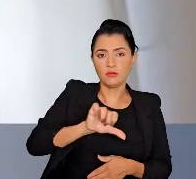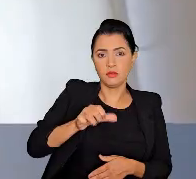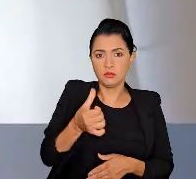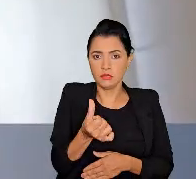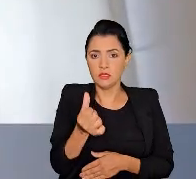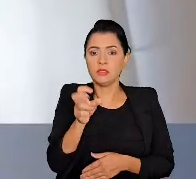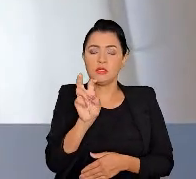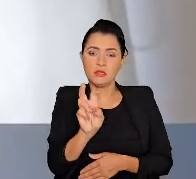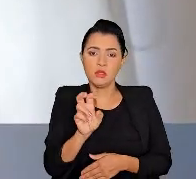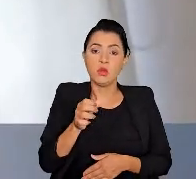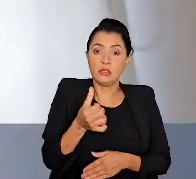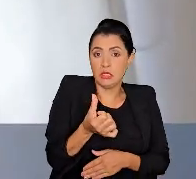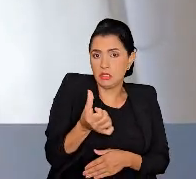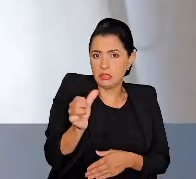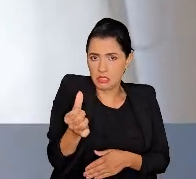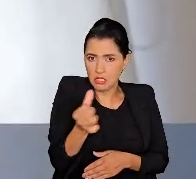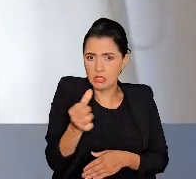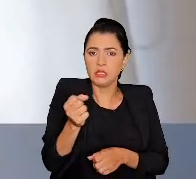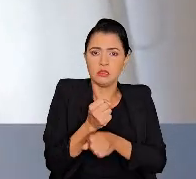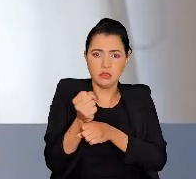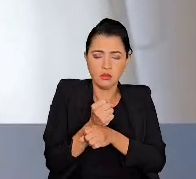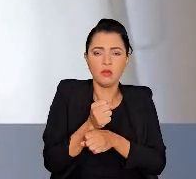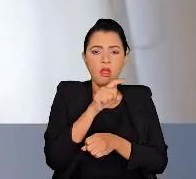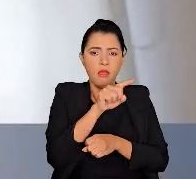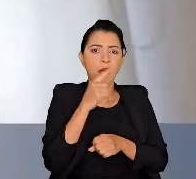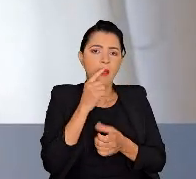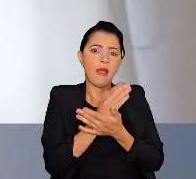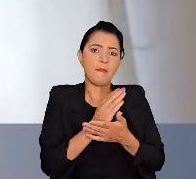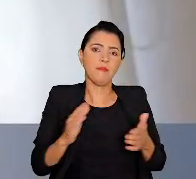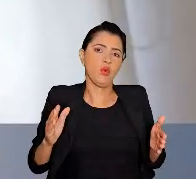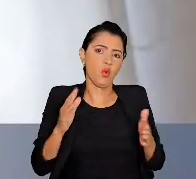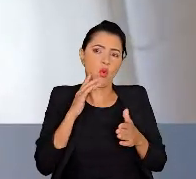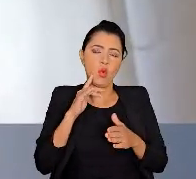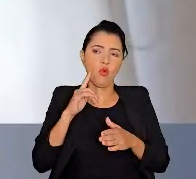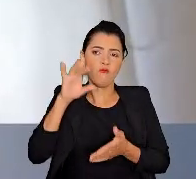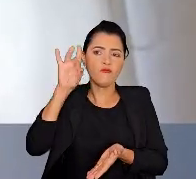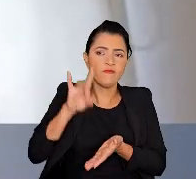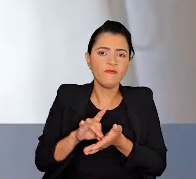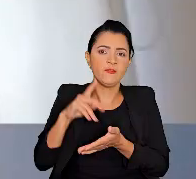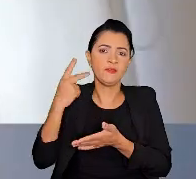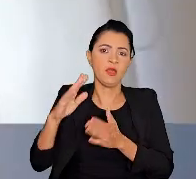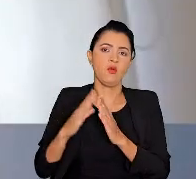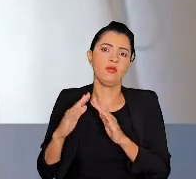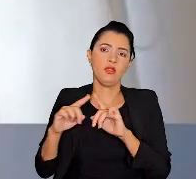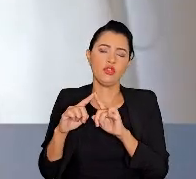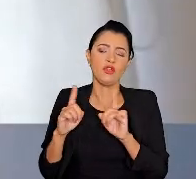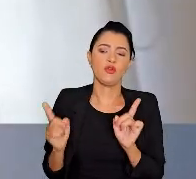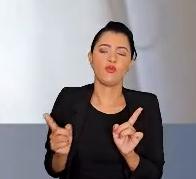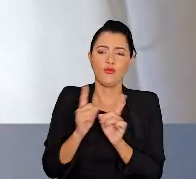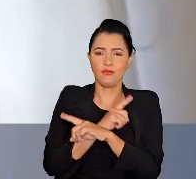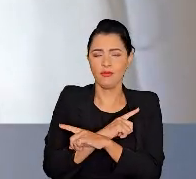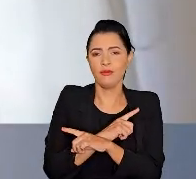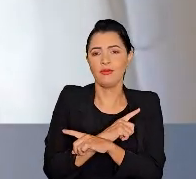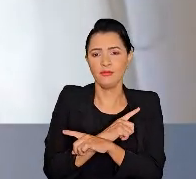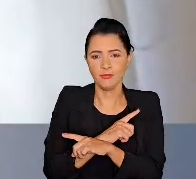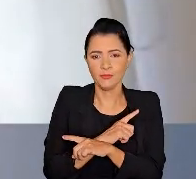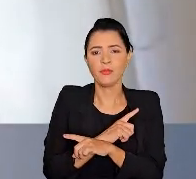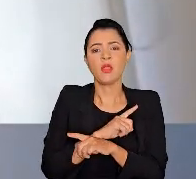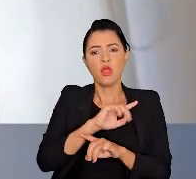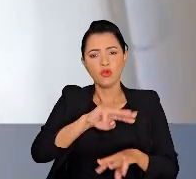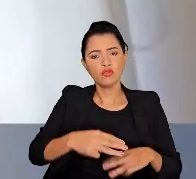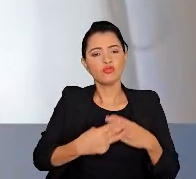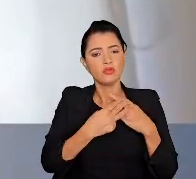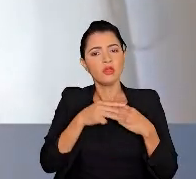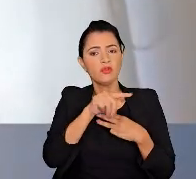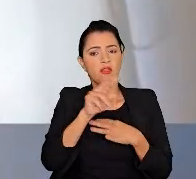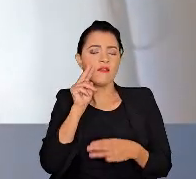1965 e 66, isso deixou de ser a doutrina oficial da Igreja e, ao contrário, né? Os judeus passam a ser